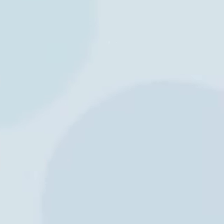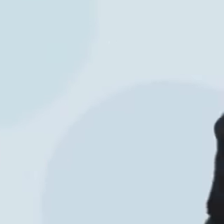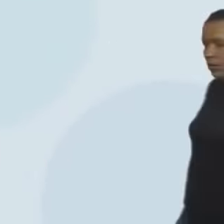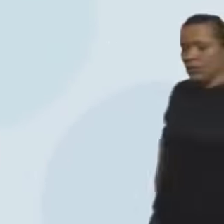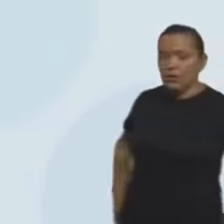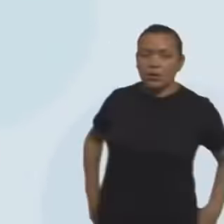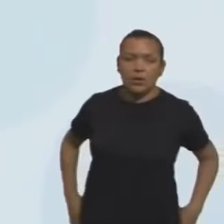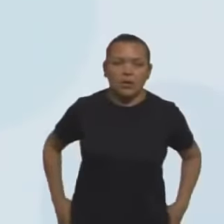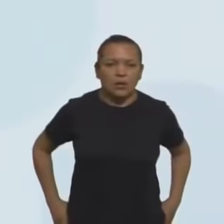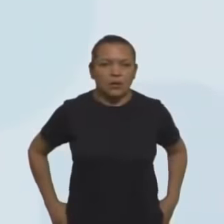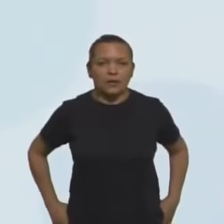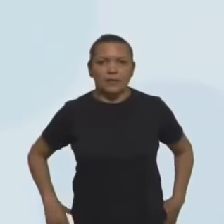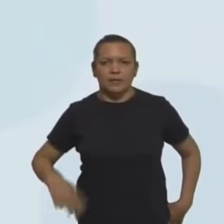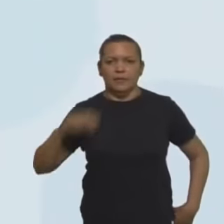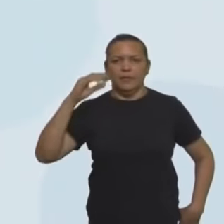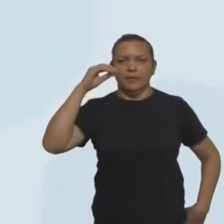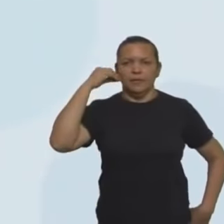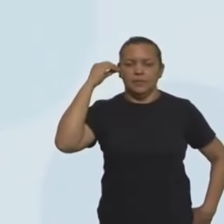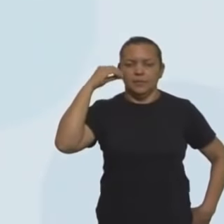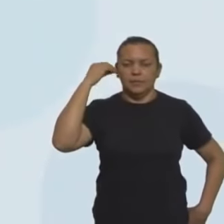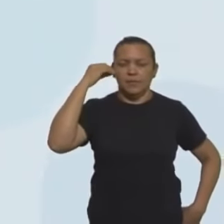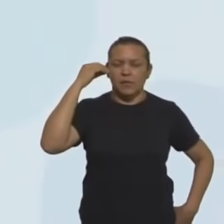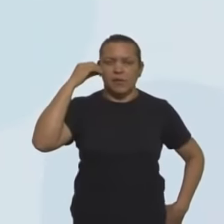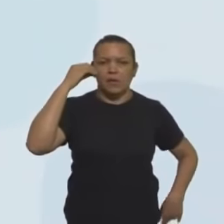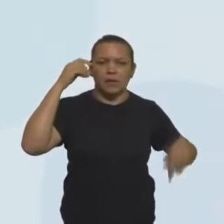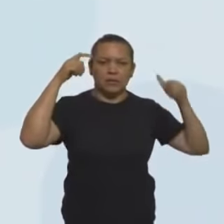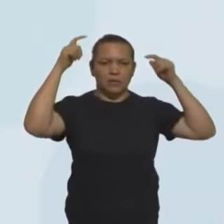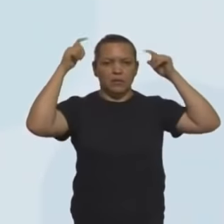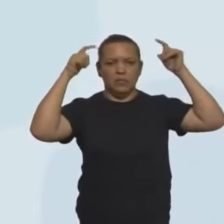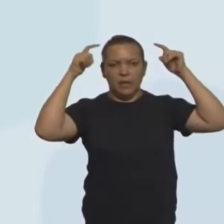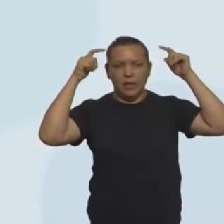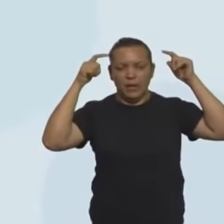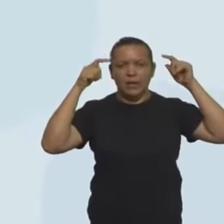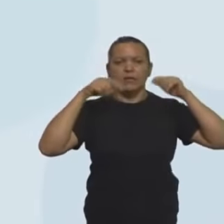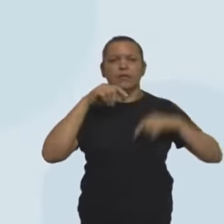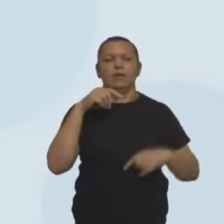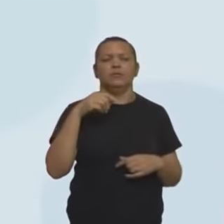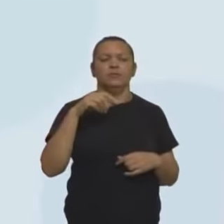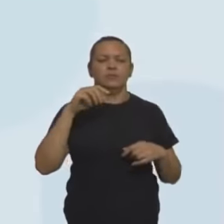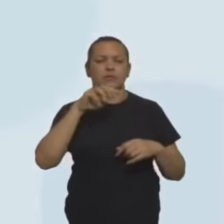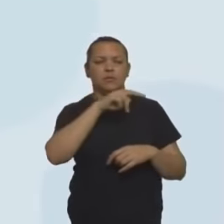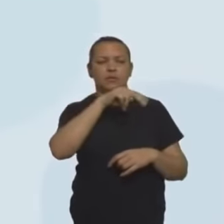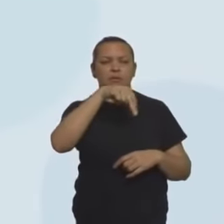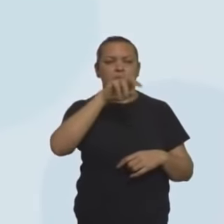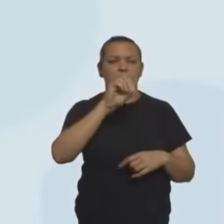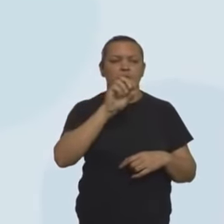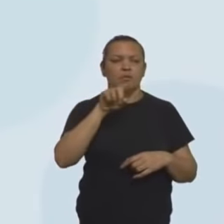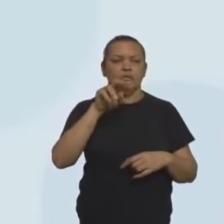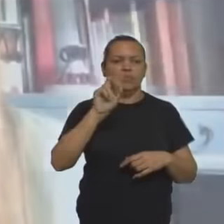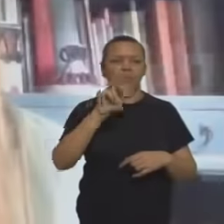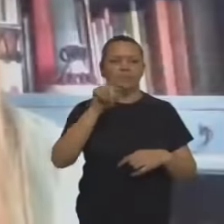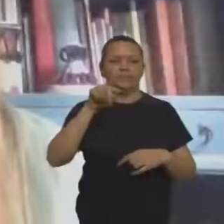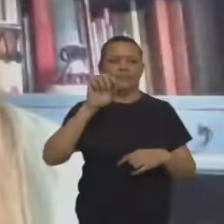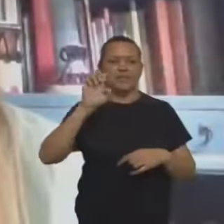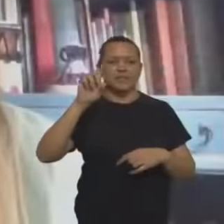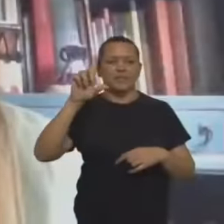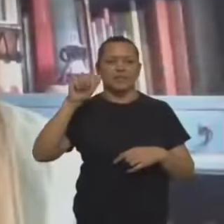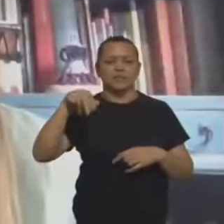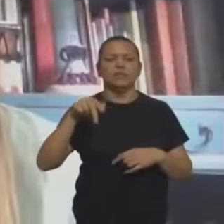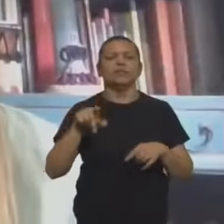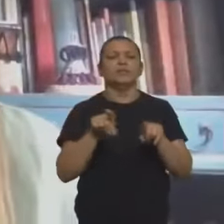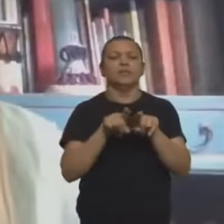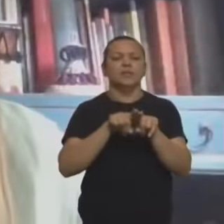lá, também no México, na Austrália, na Nova Zelândia, até na Finlândia, né, que a gente sabe que é